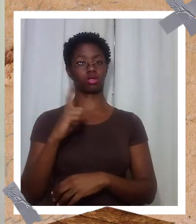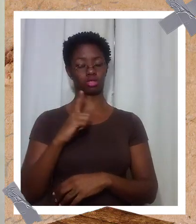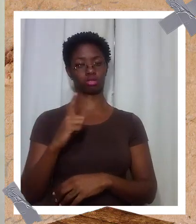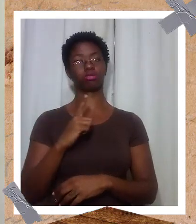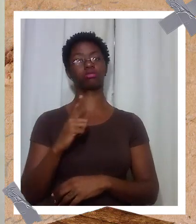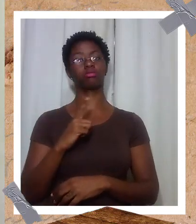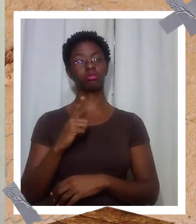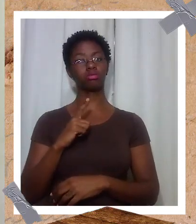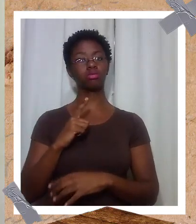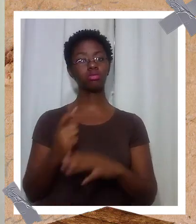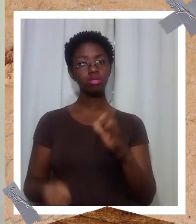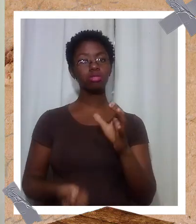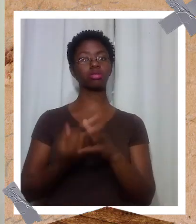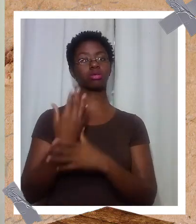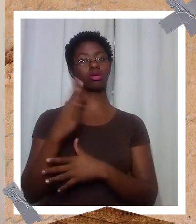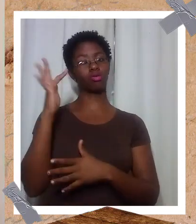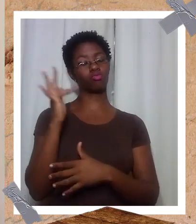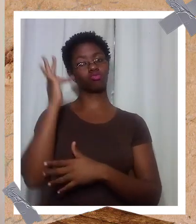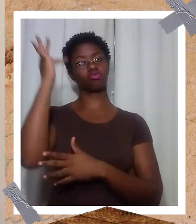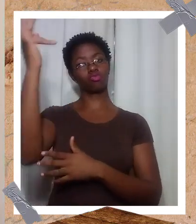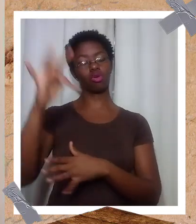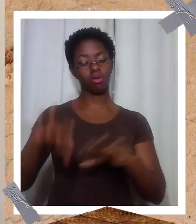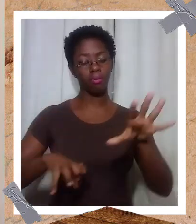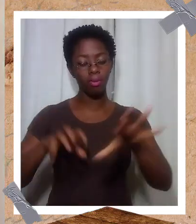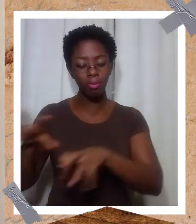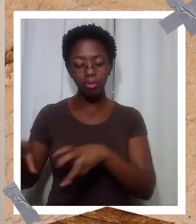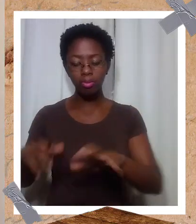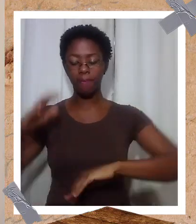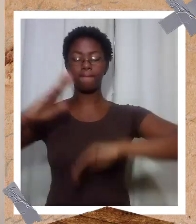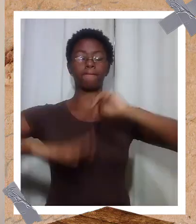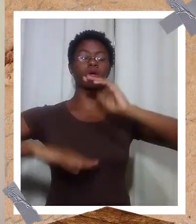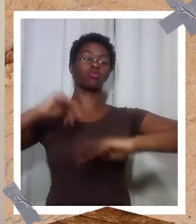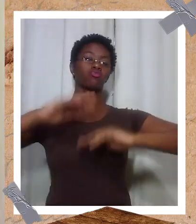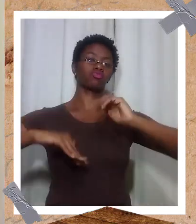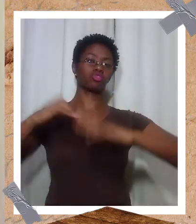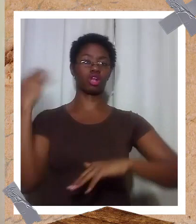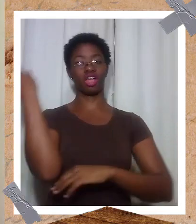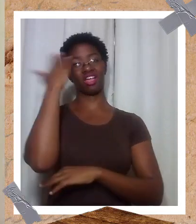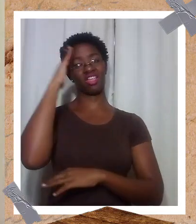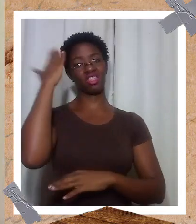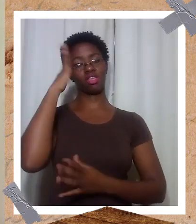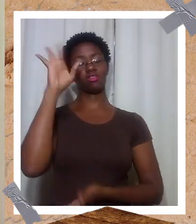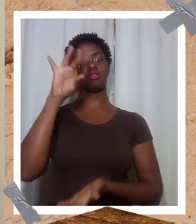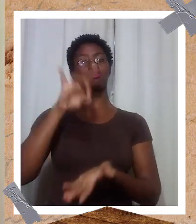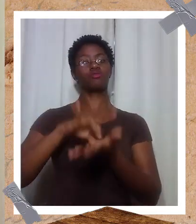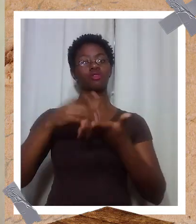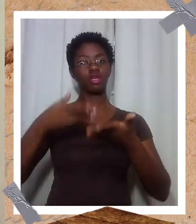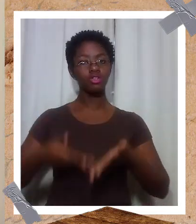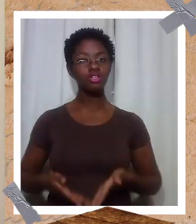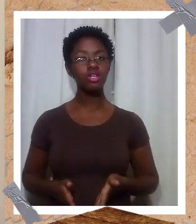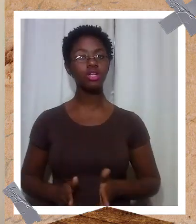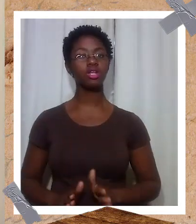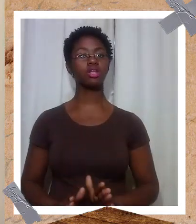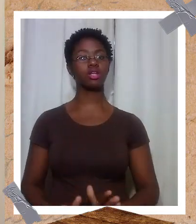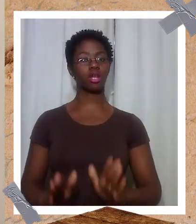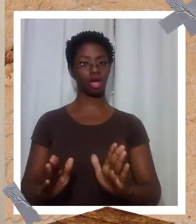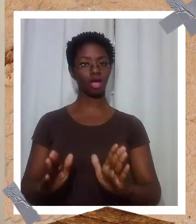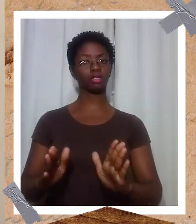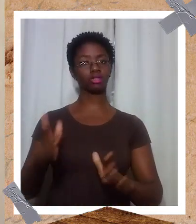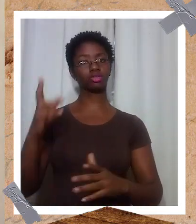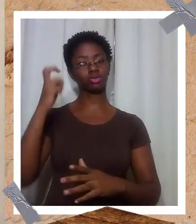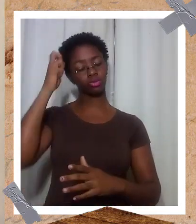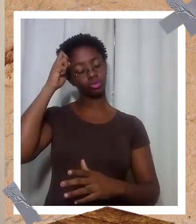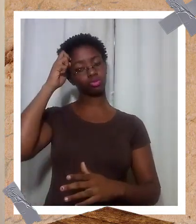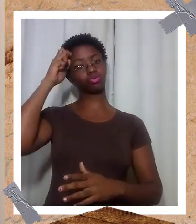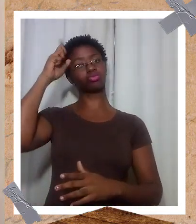futuro os catadores profissionais que entendam e que nascem do